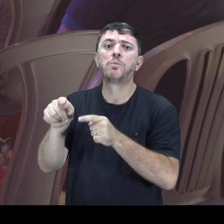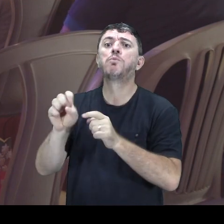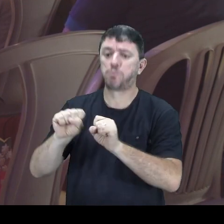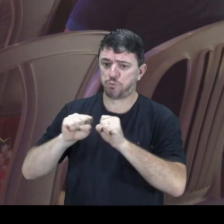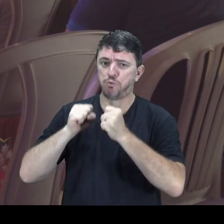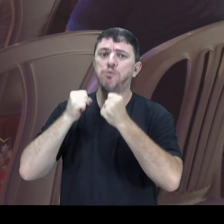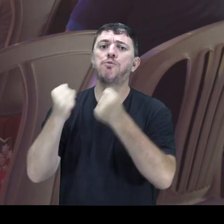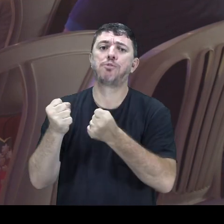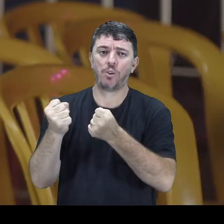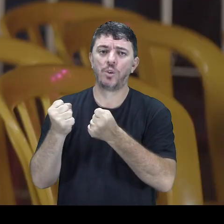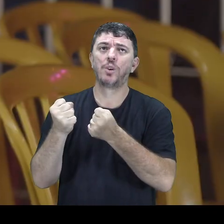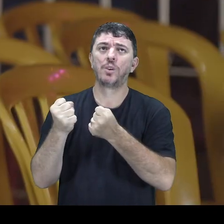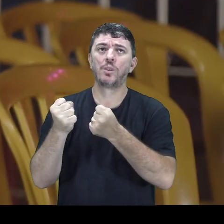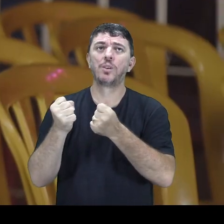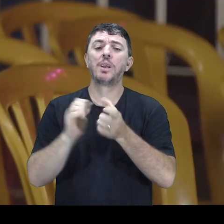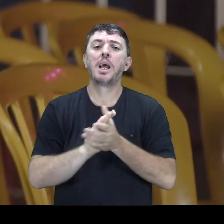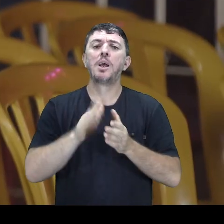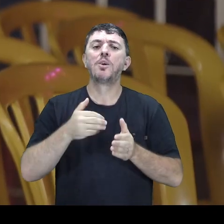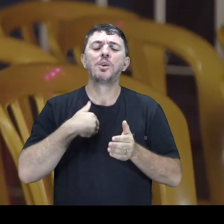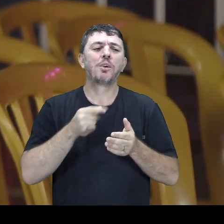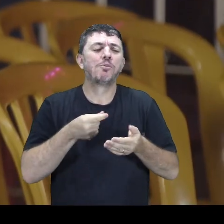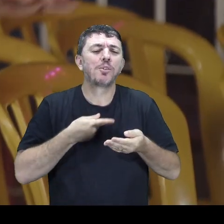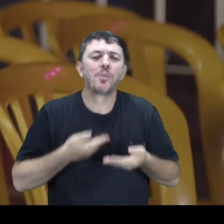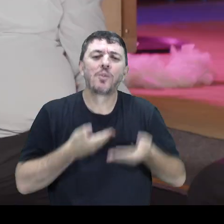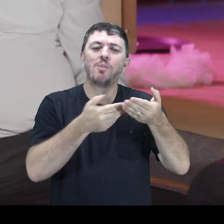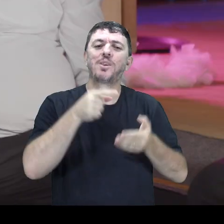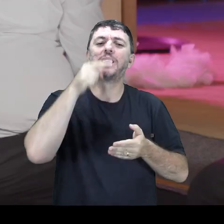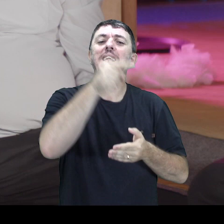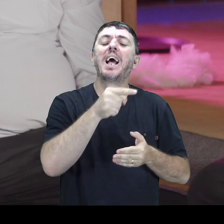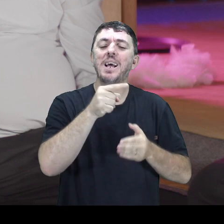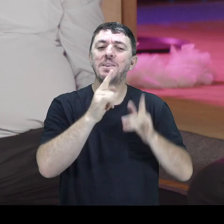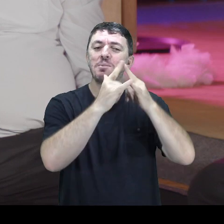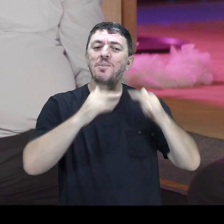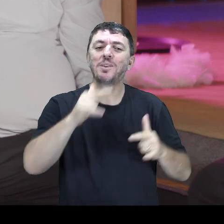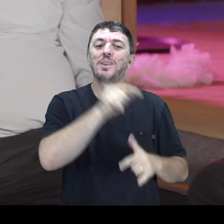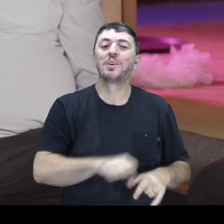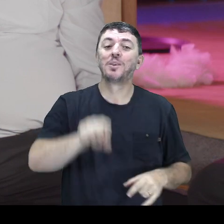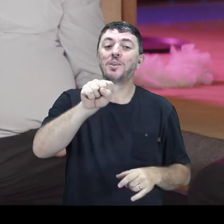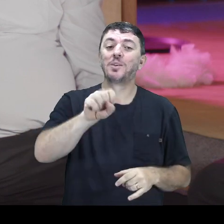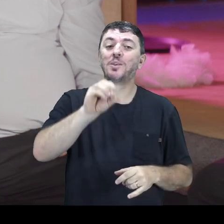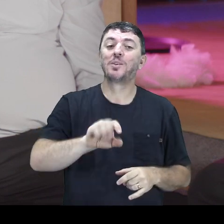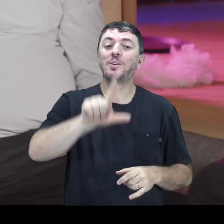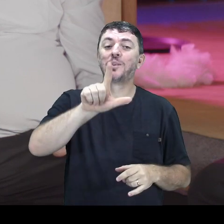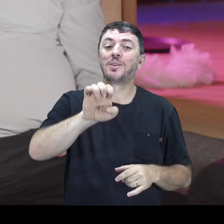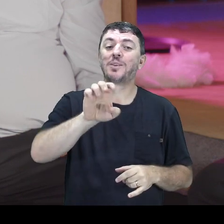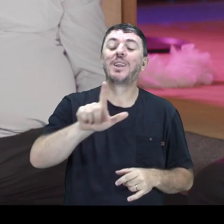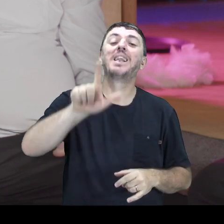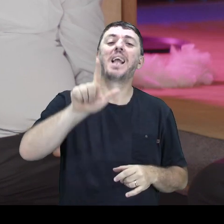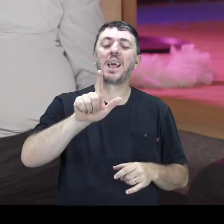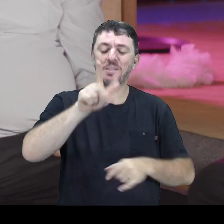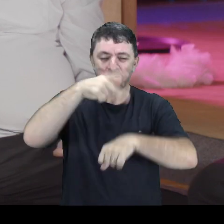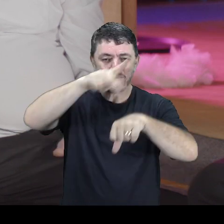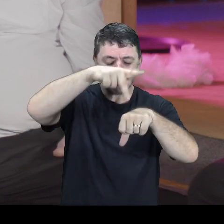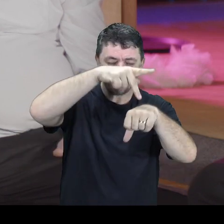alguns bastidores lá do Soleil para visitar, convidado e tal, o reconhecimento do quão a escola era importante. Mas isso acontecia